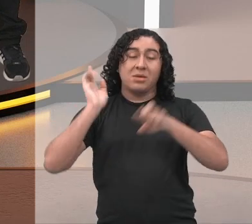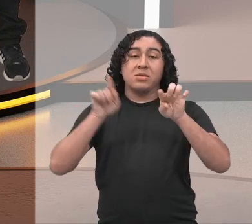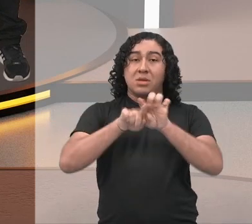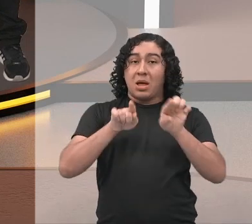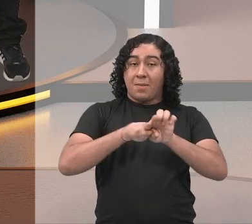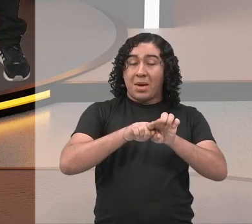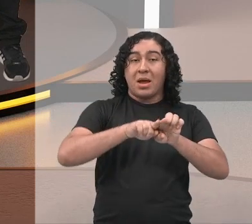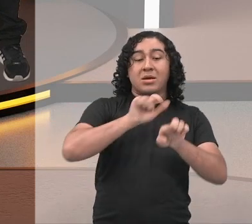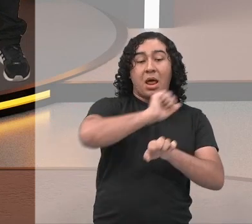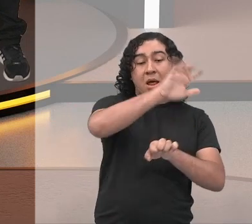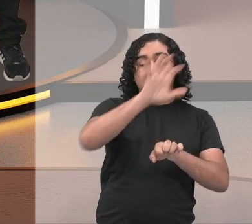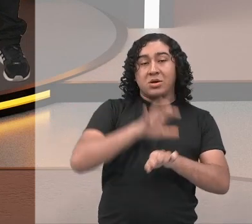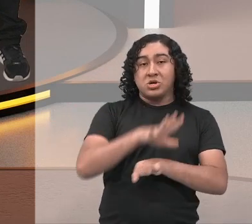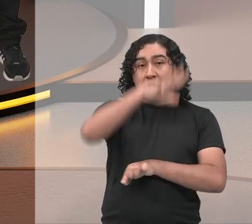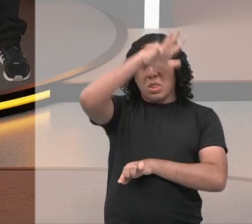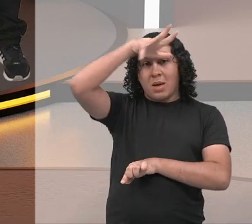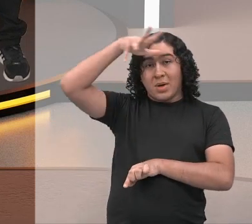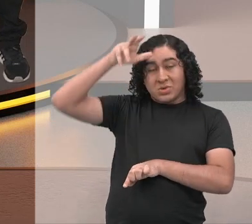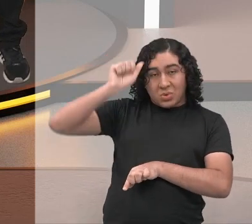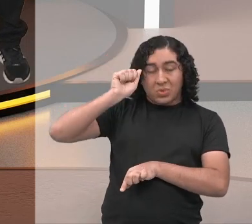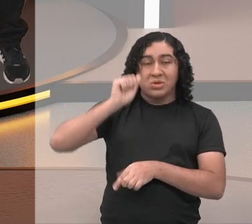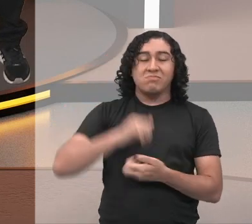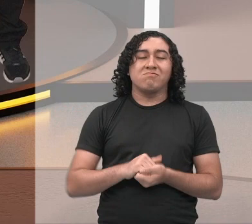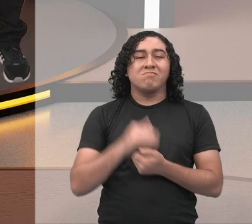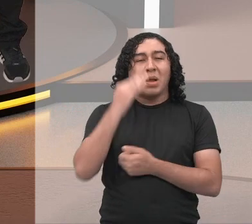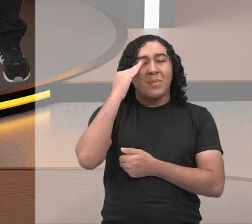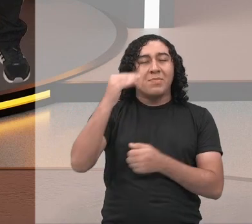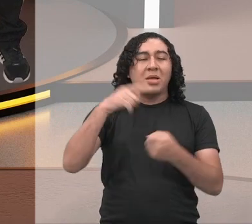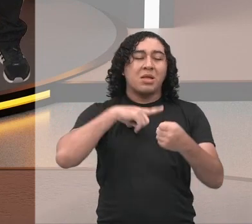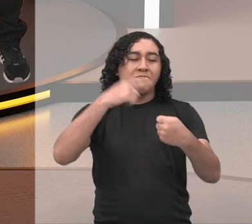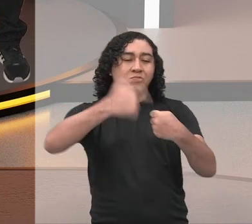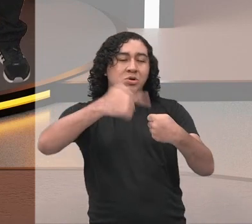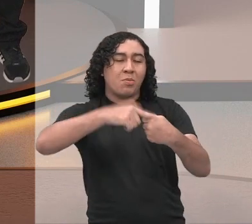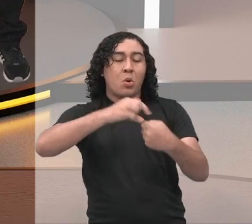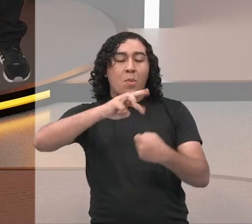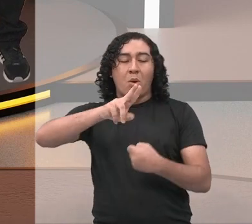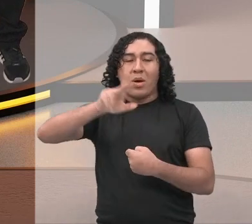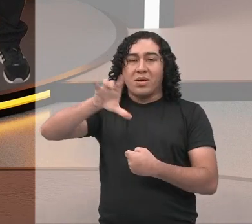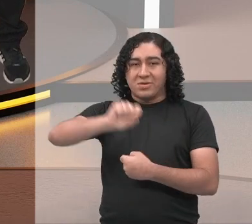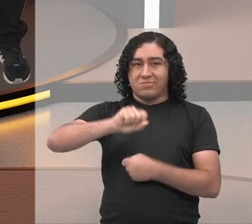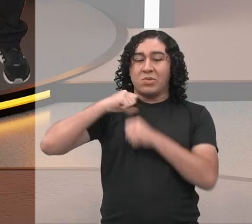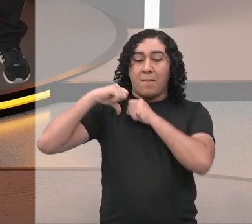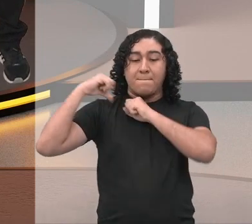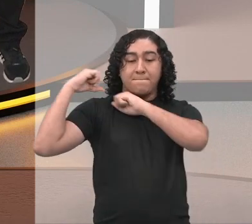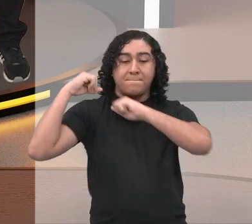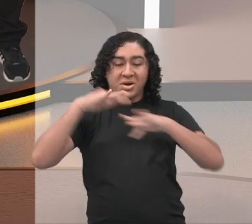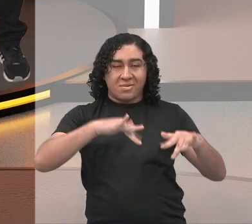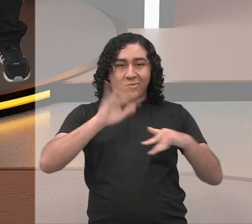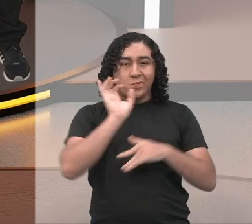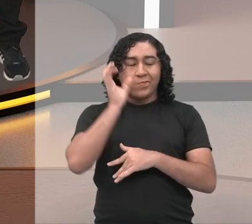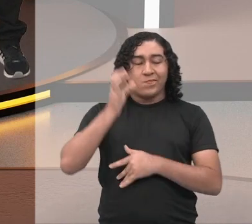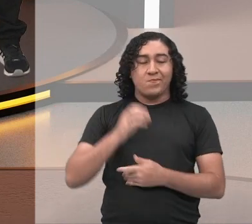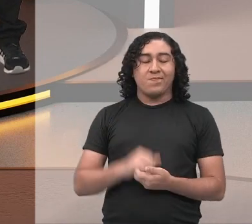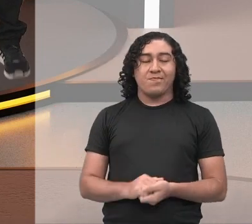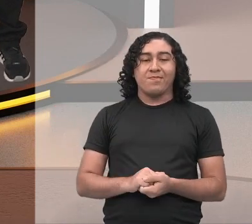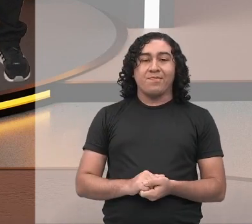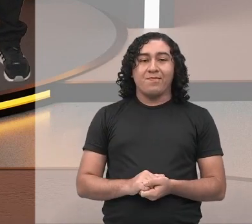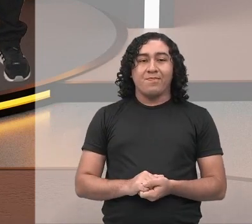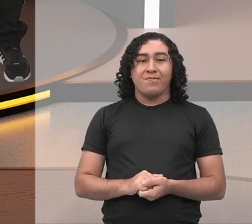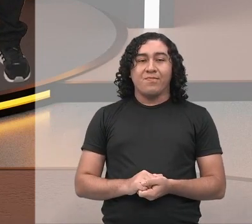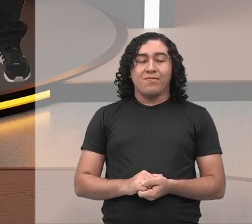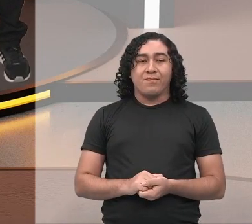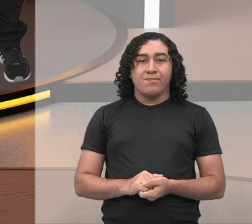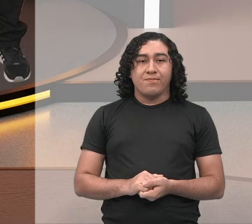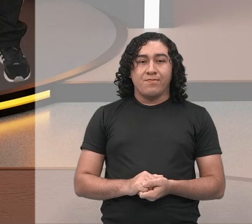cidades de Maués, principalmente, ela também chegou com força. Vamos entender essa revolta a partir de agora. Vamos lá,